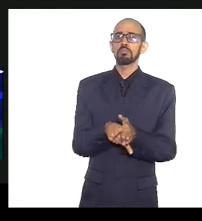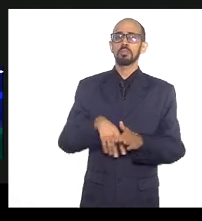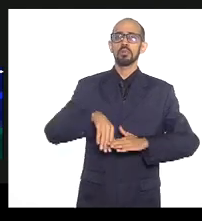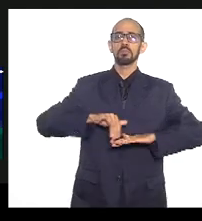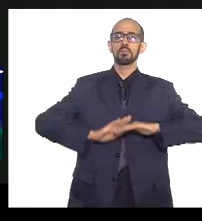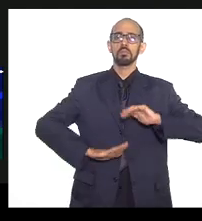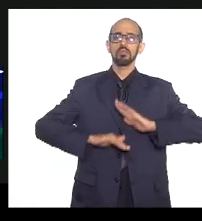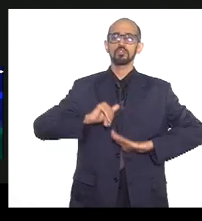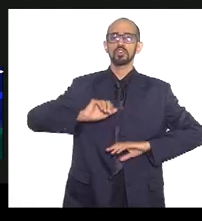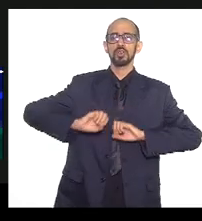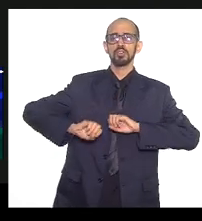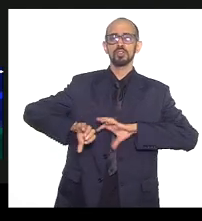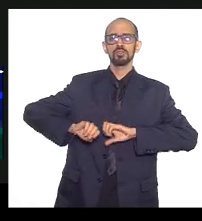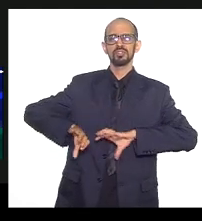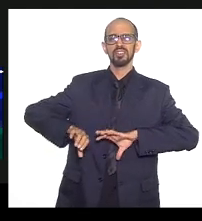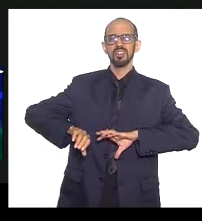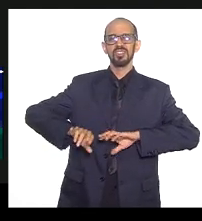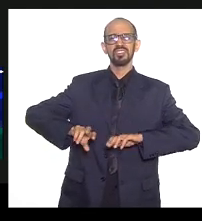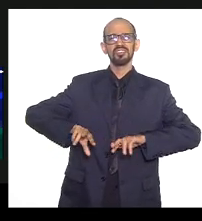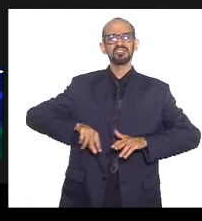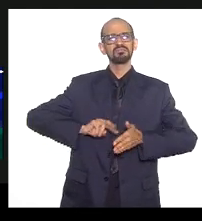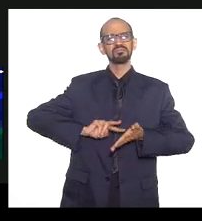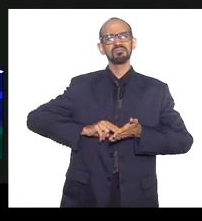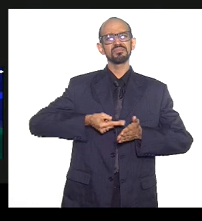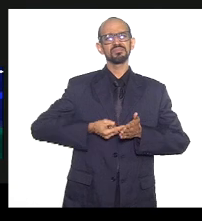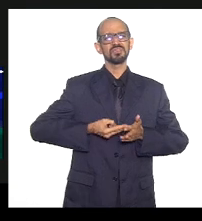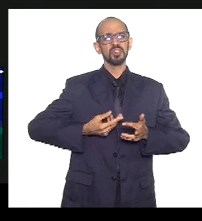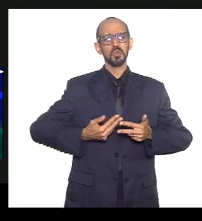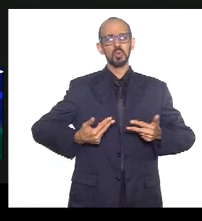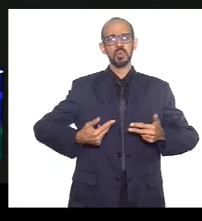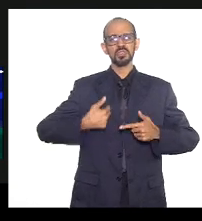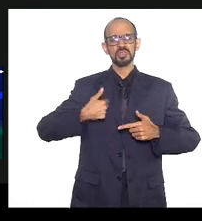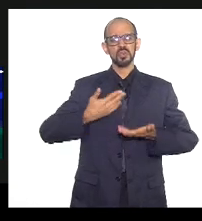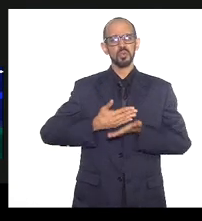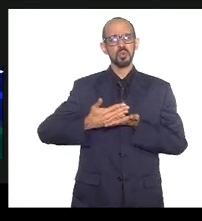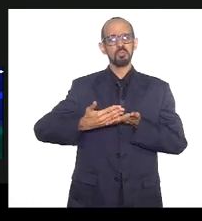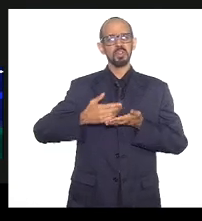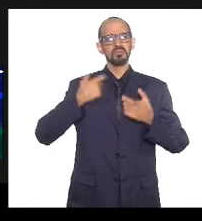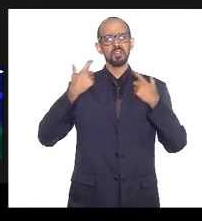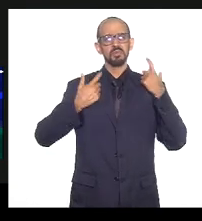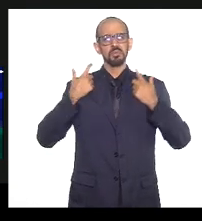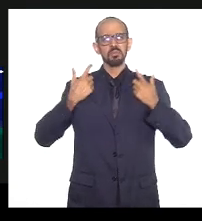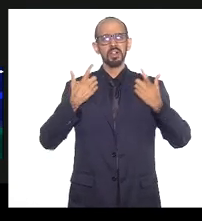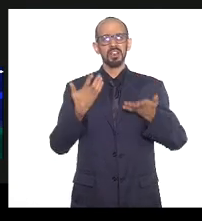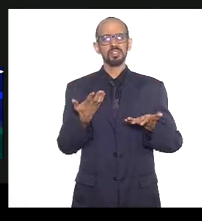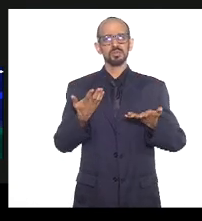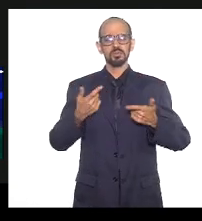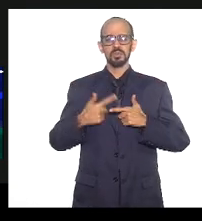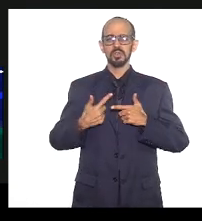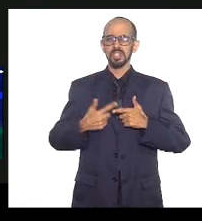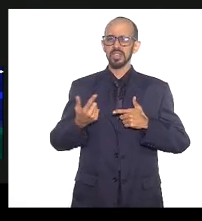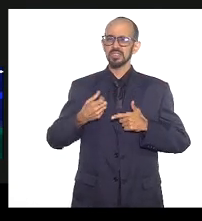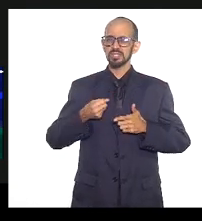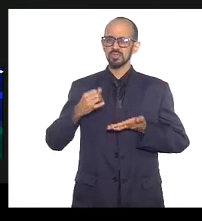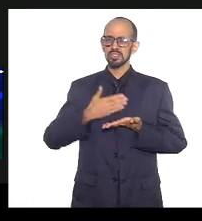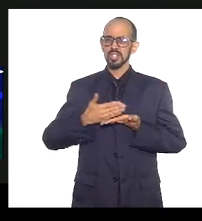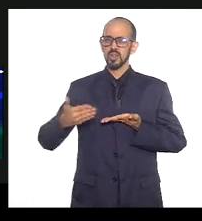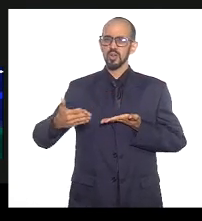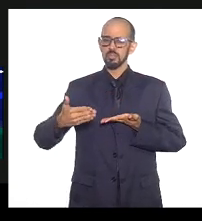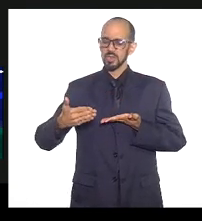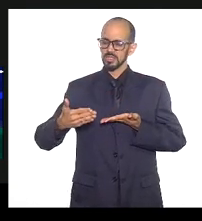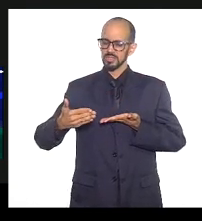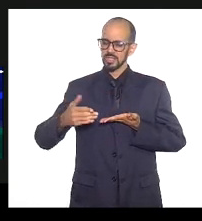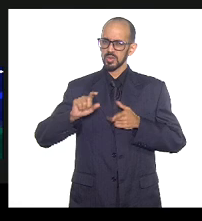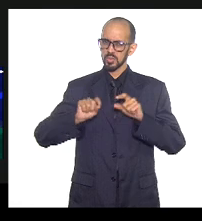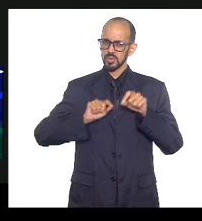ou seja são coisas que eu começo a ficar preocupado porque se você começa a colocar